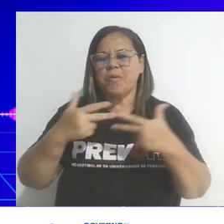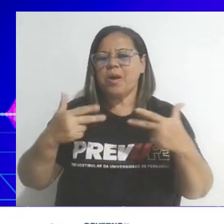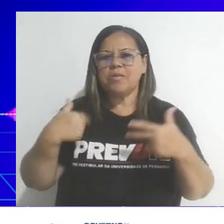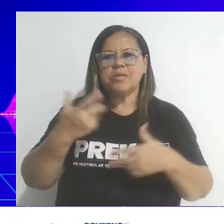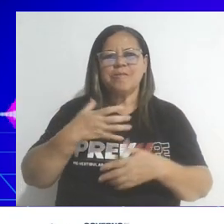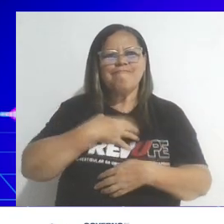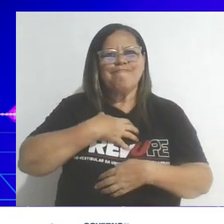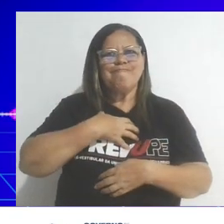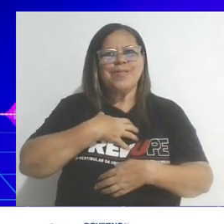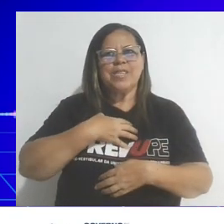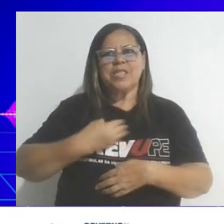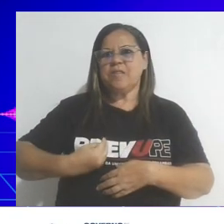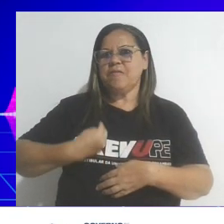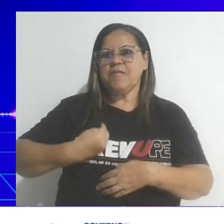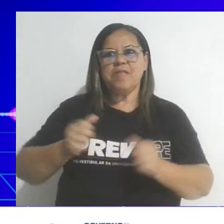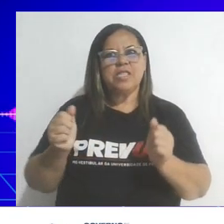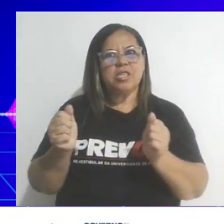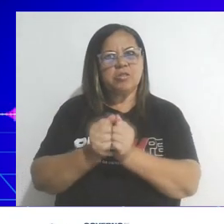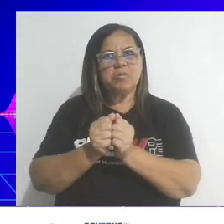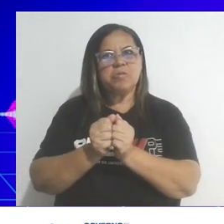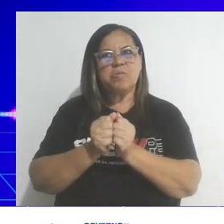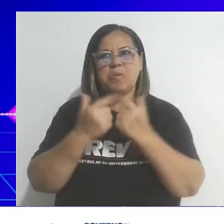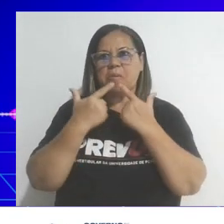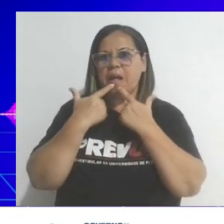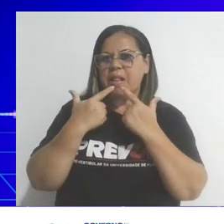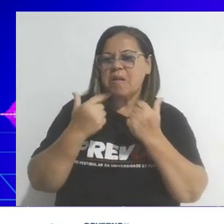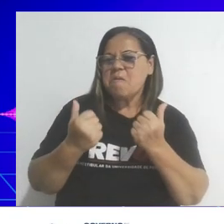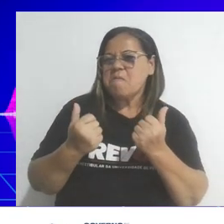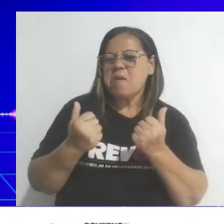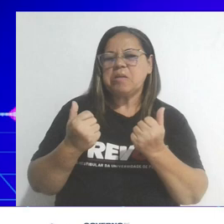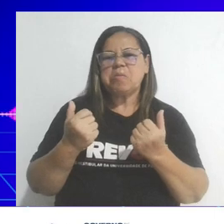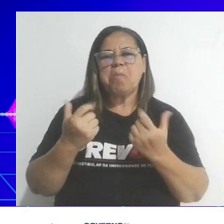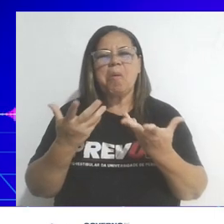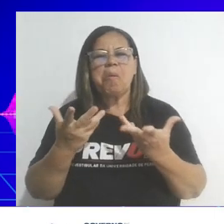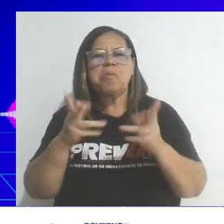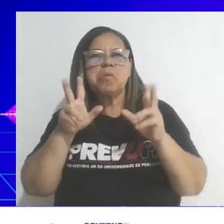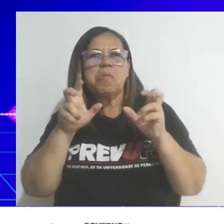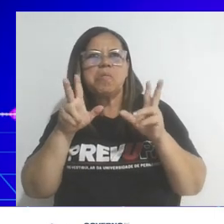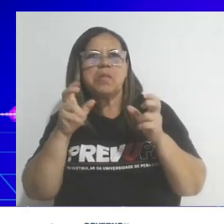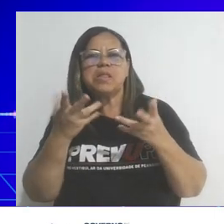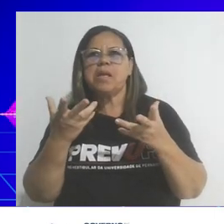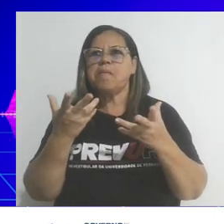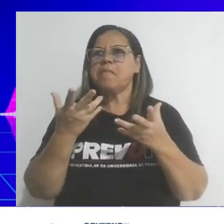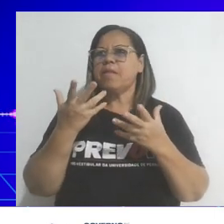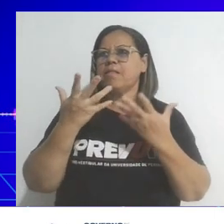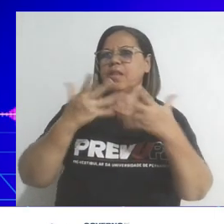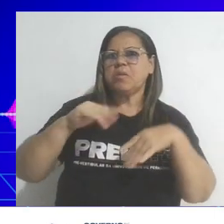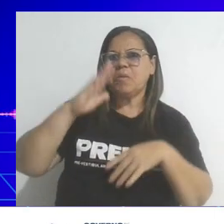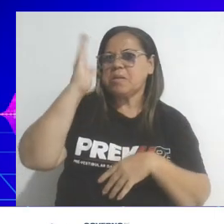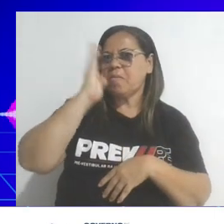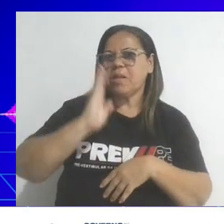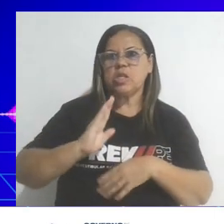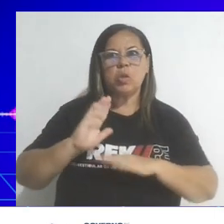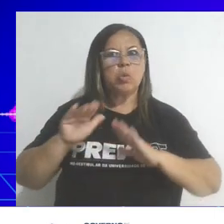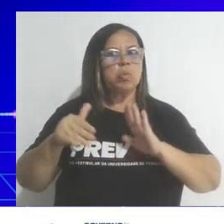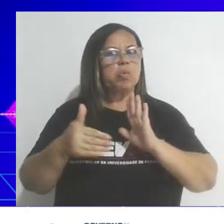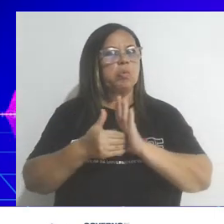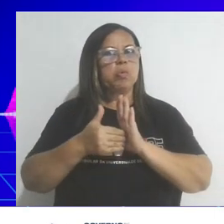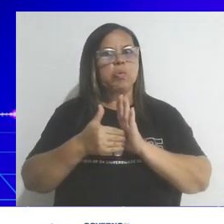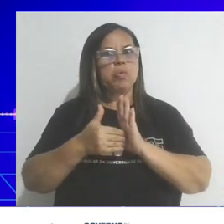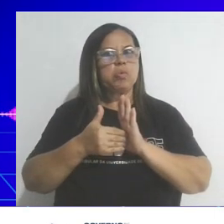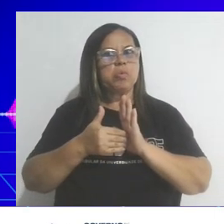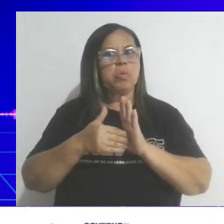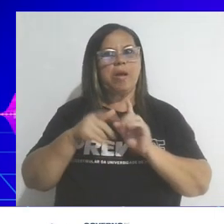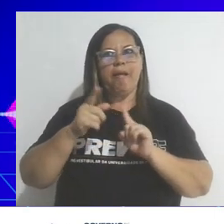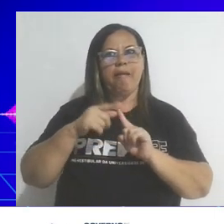conseguia sentir e vivenciar junto a linguagem incrível os temas sociais a natureza brasileira tudo isso fazia parte do seu